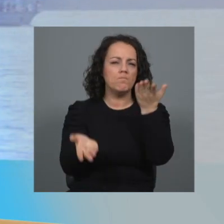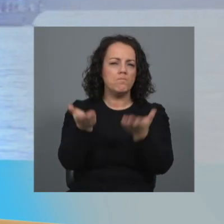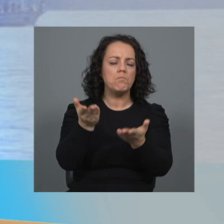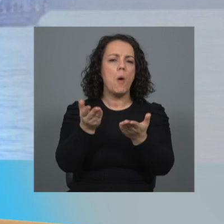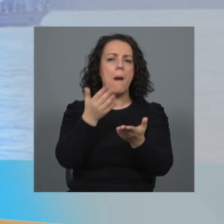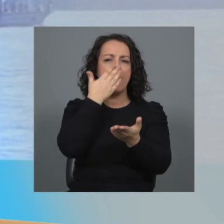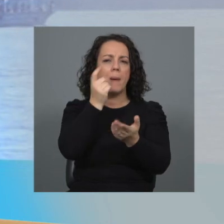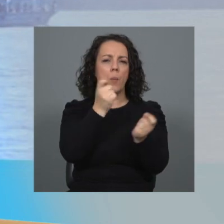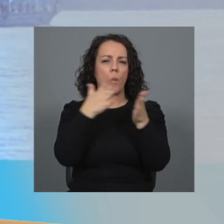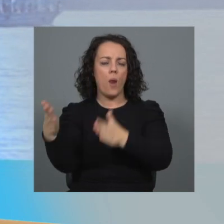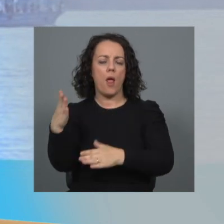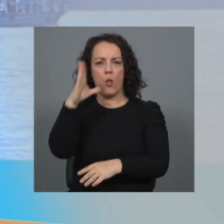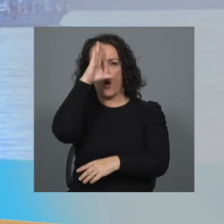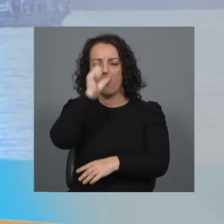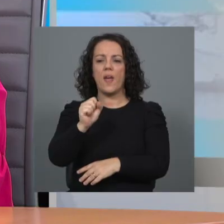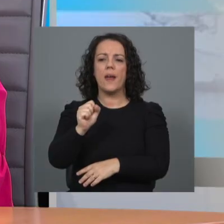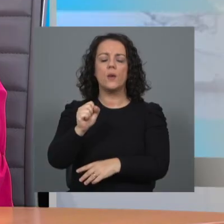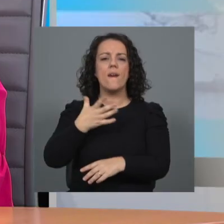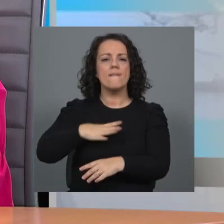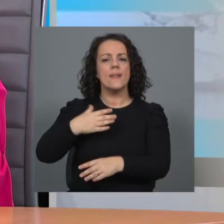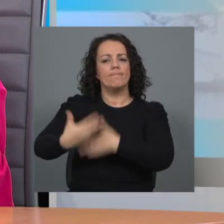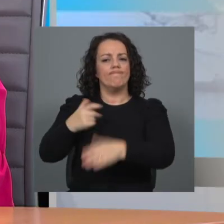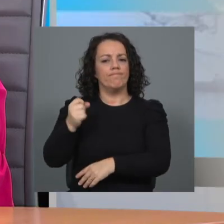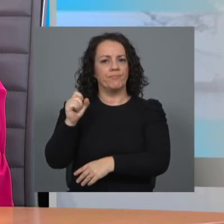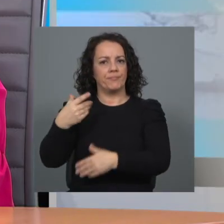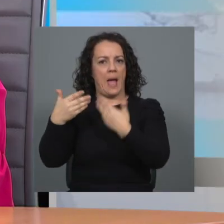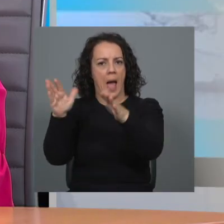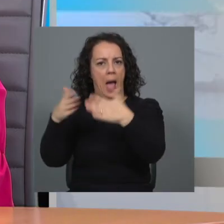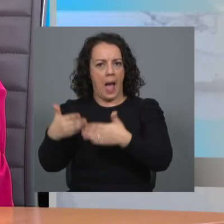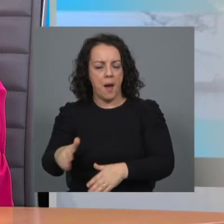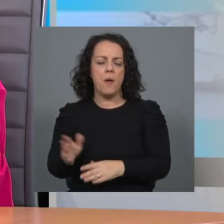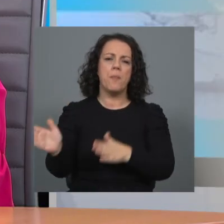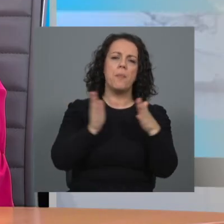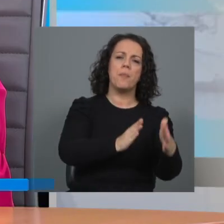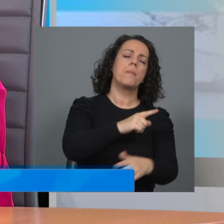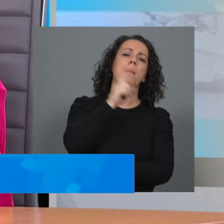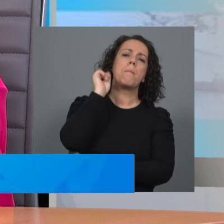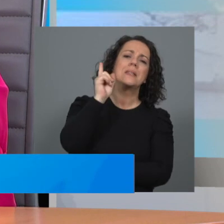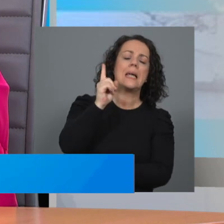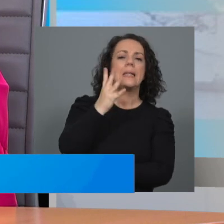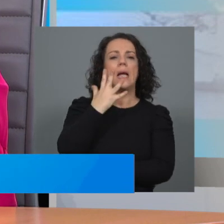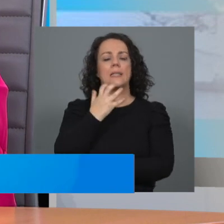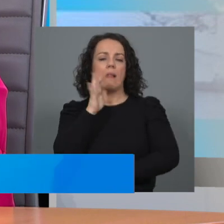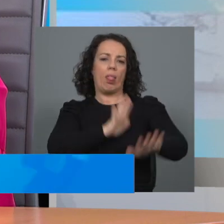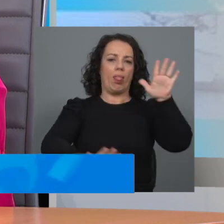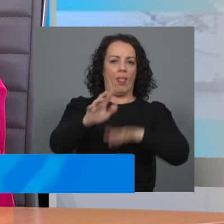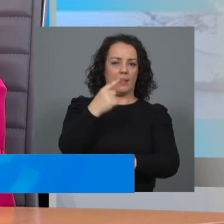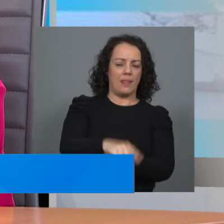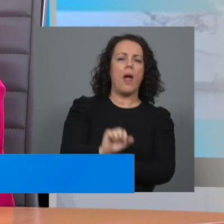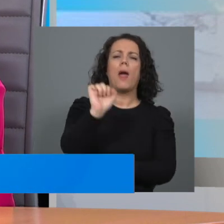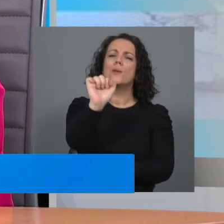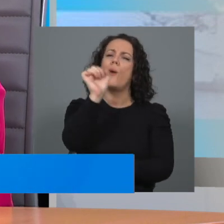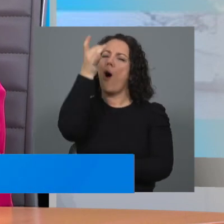mais cauteloso quanto à abertura do país. Estarão em boa sintonia, a teu ver?